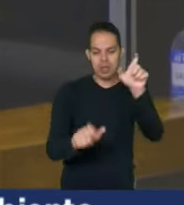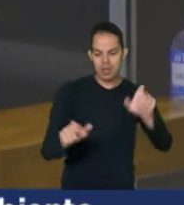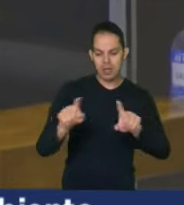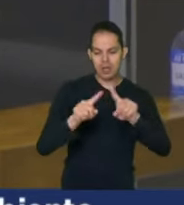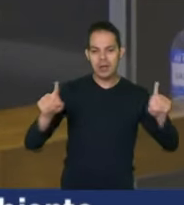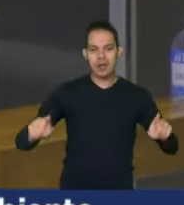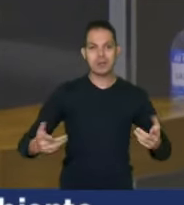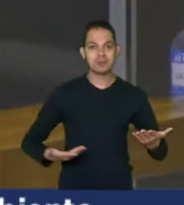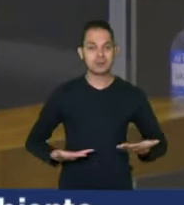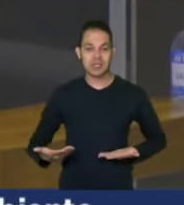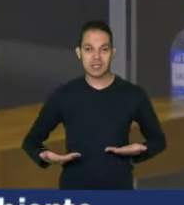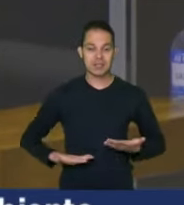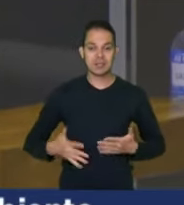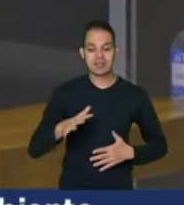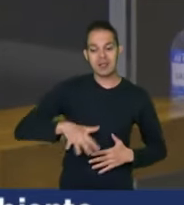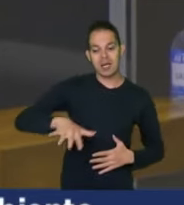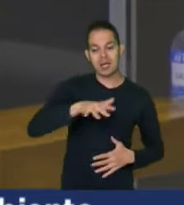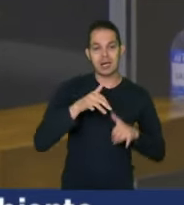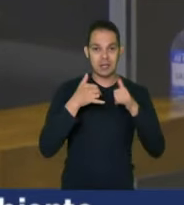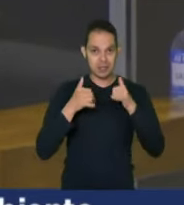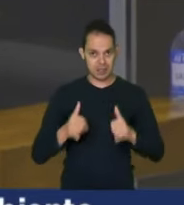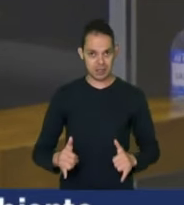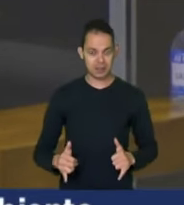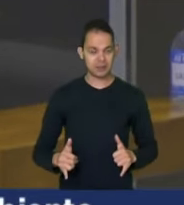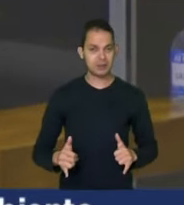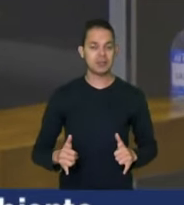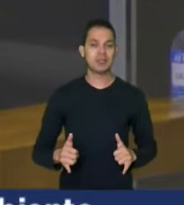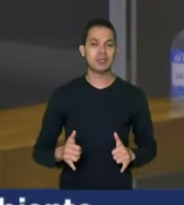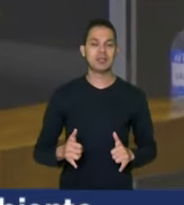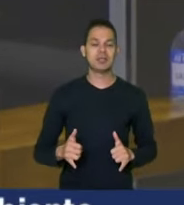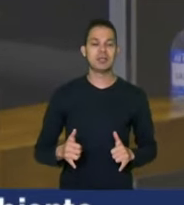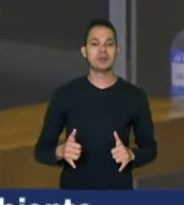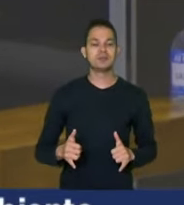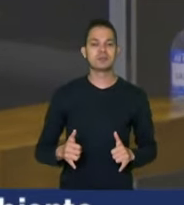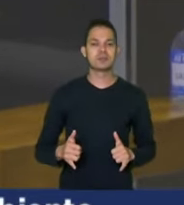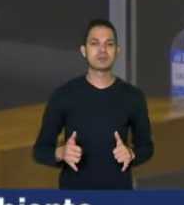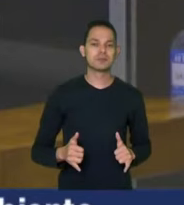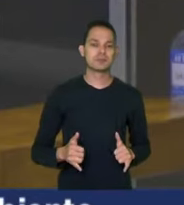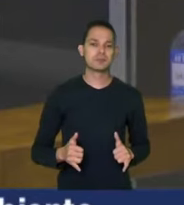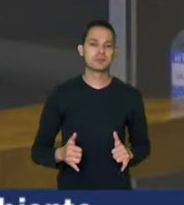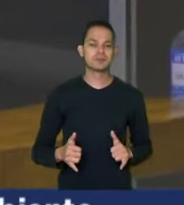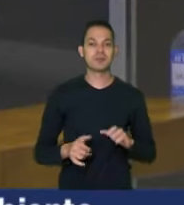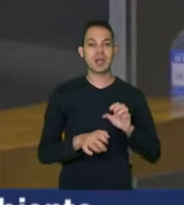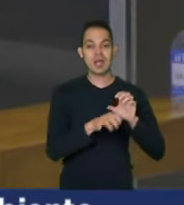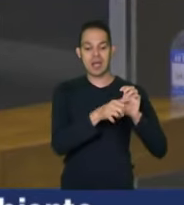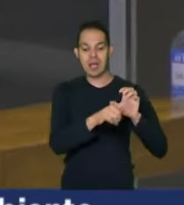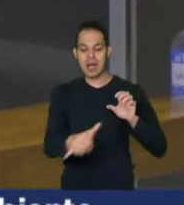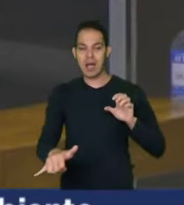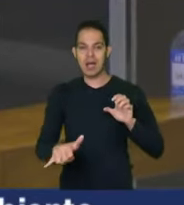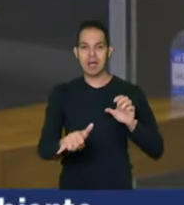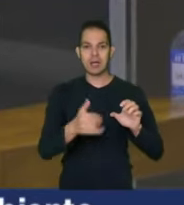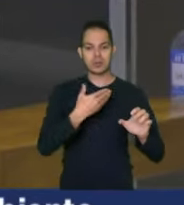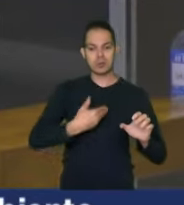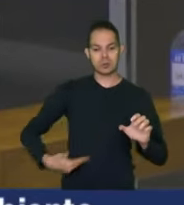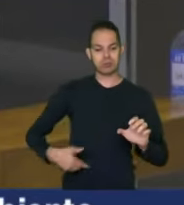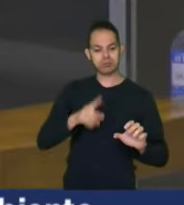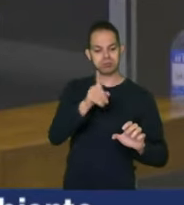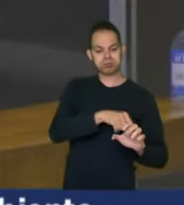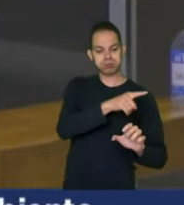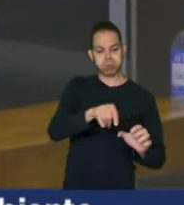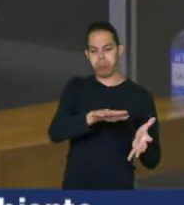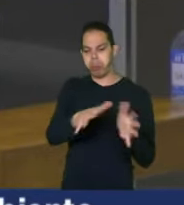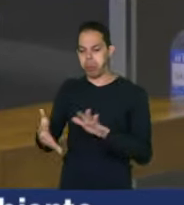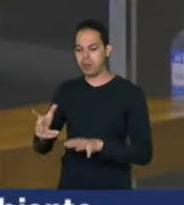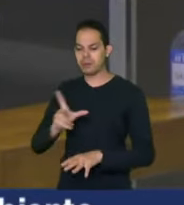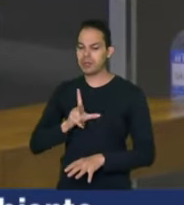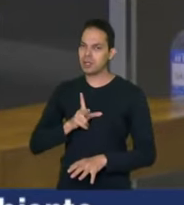elétrico sobre o processo de privatização da Eletrobras e agora